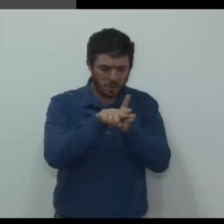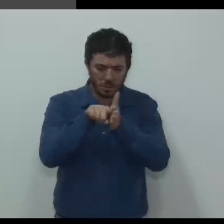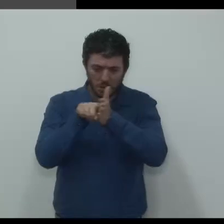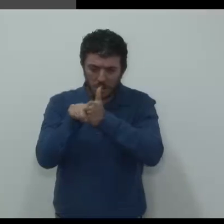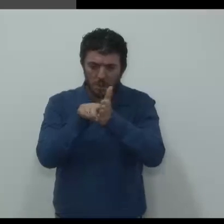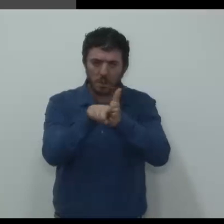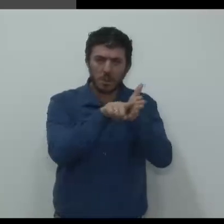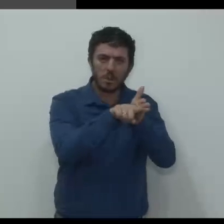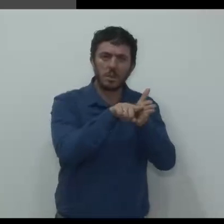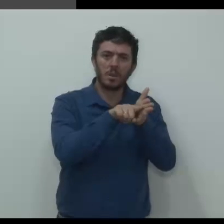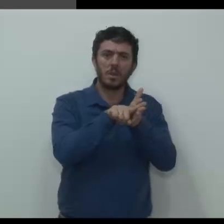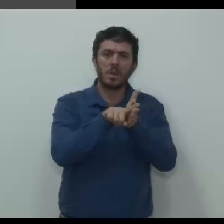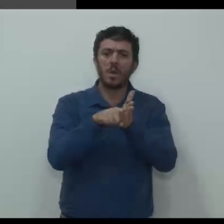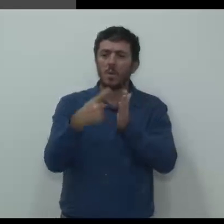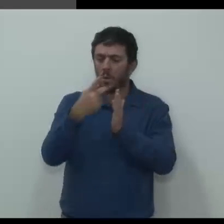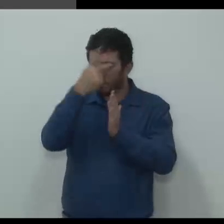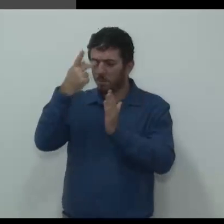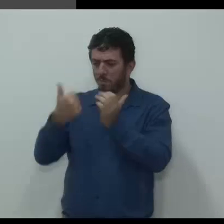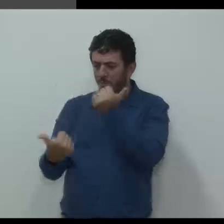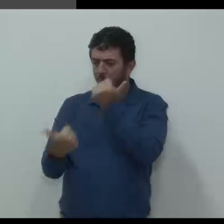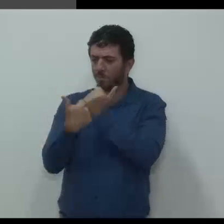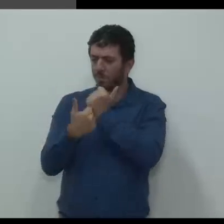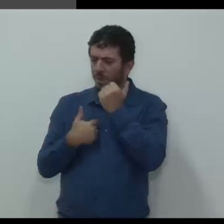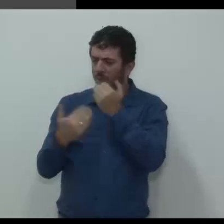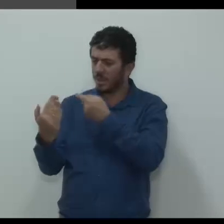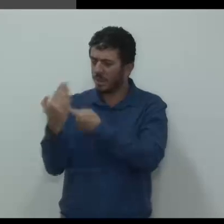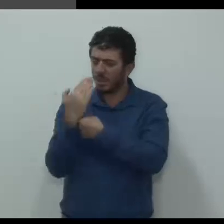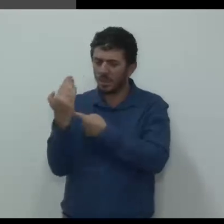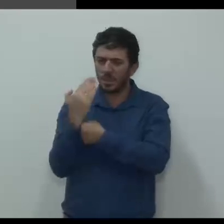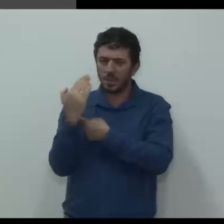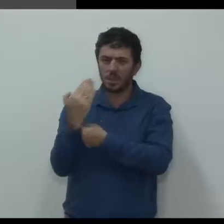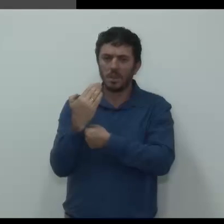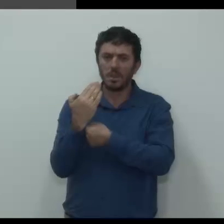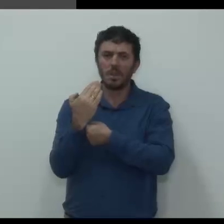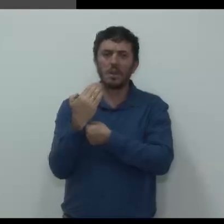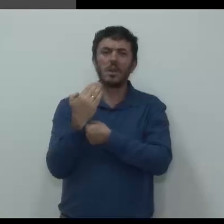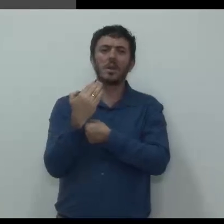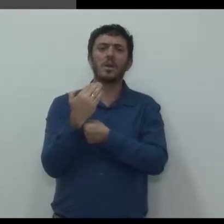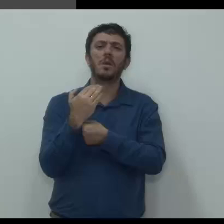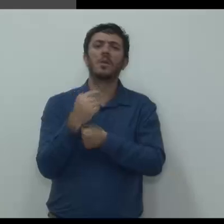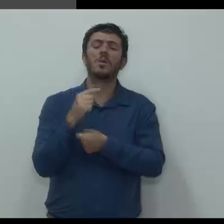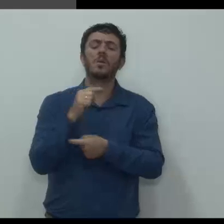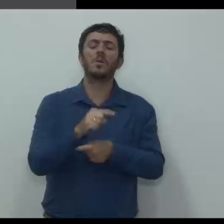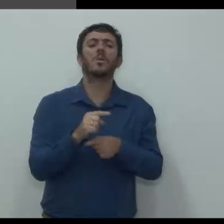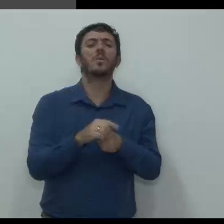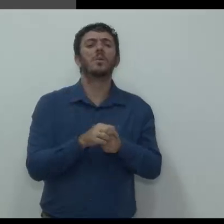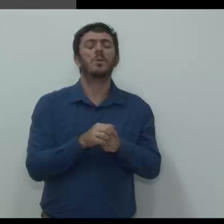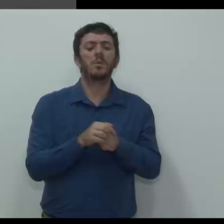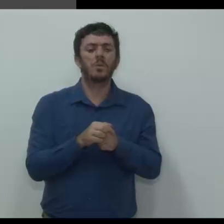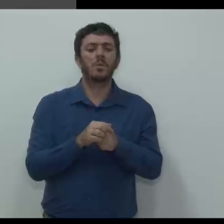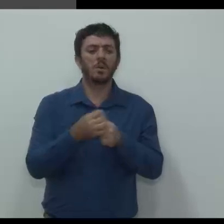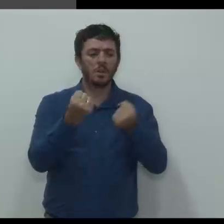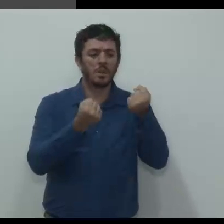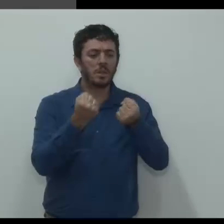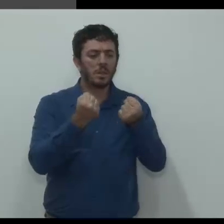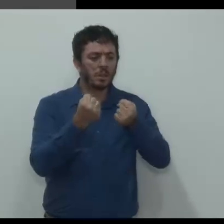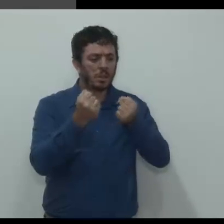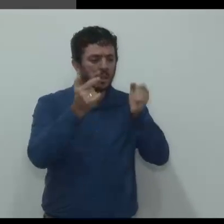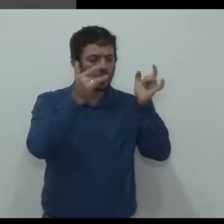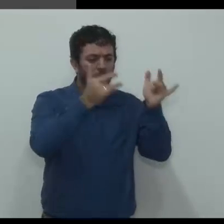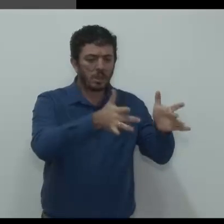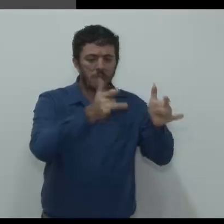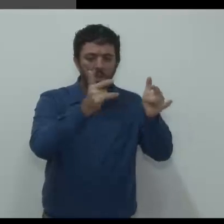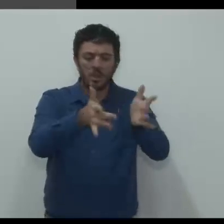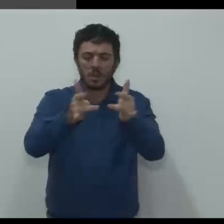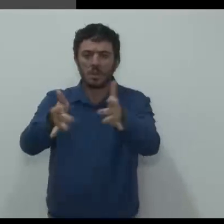assessor, me ajudou bastante, a Secretaria de Segurança Pública do Estado de São Paulo, ela tem um índice lá, que o carro abandonado,